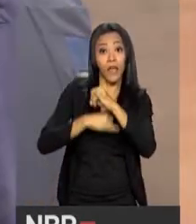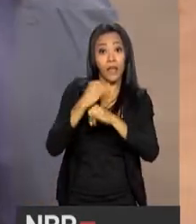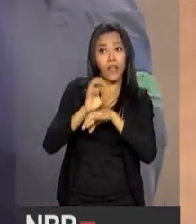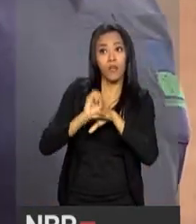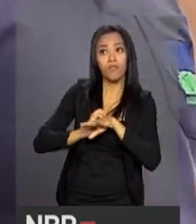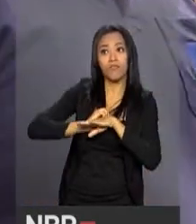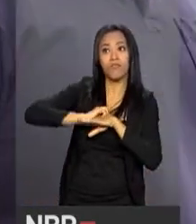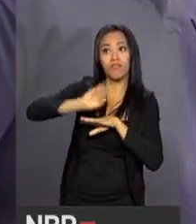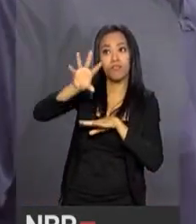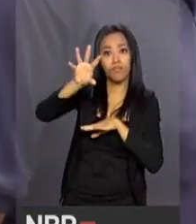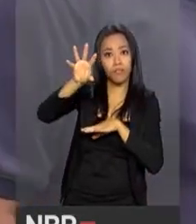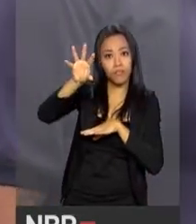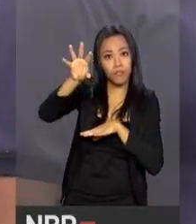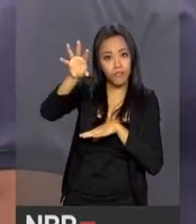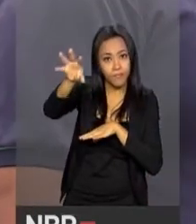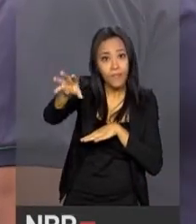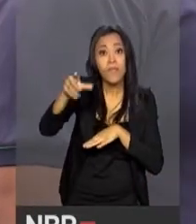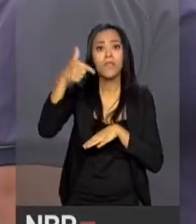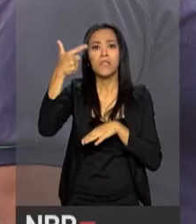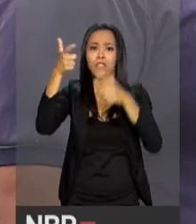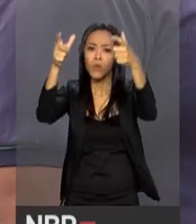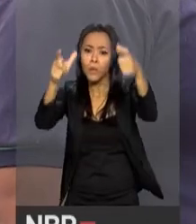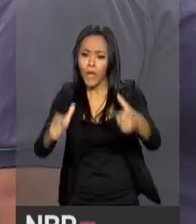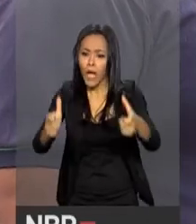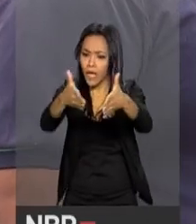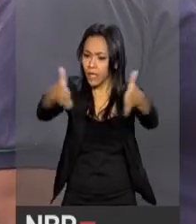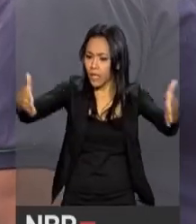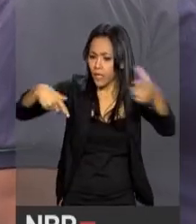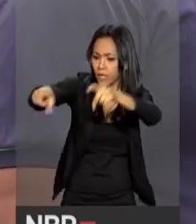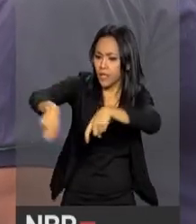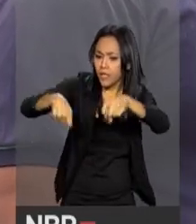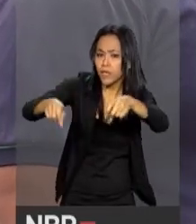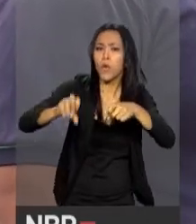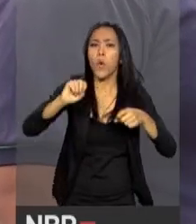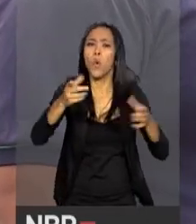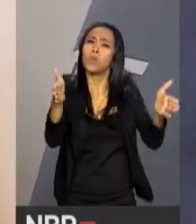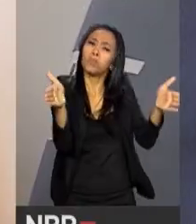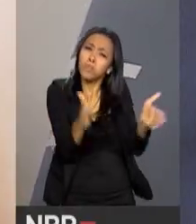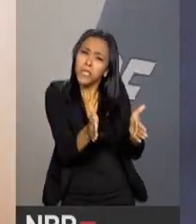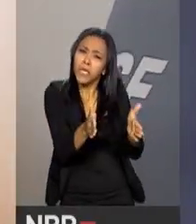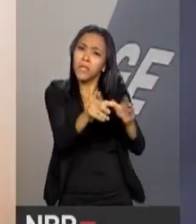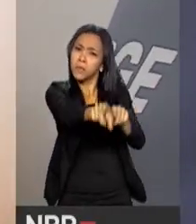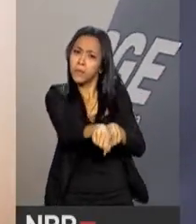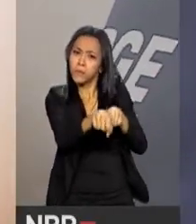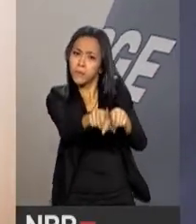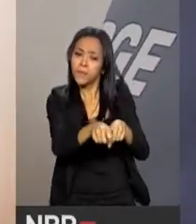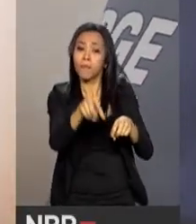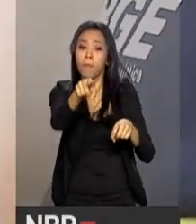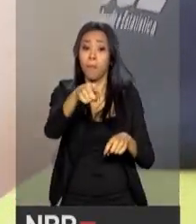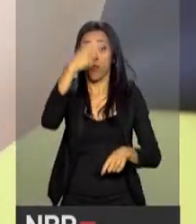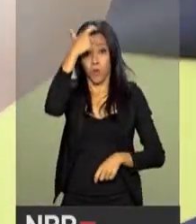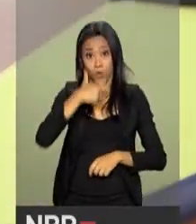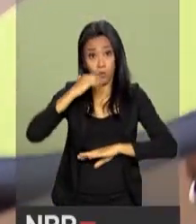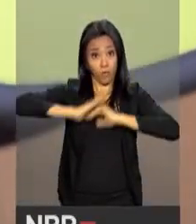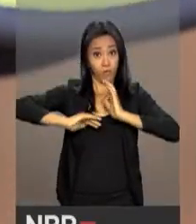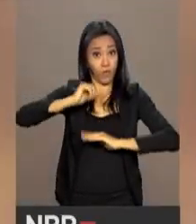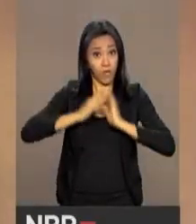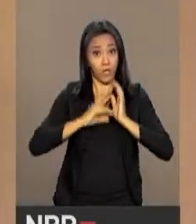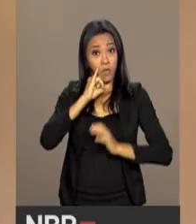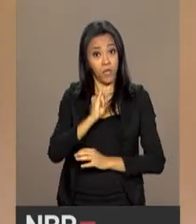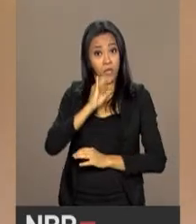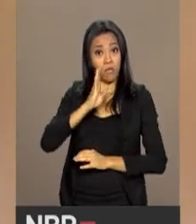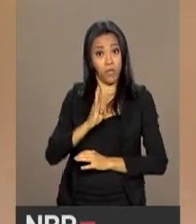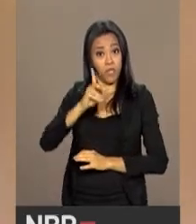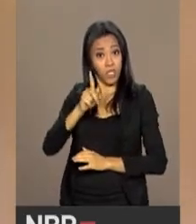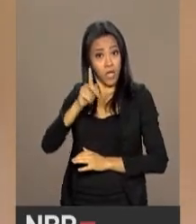seja em um grande estabelecimento rural ou em uma pequena chácara os agentes do ibge vão estar